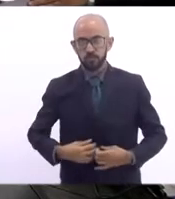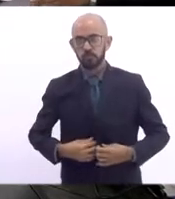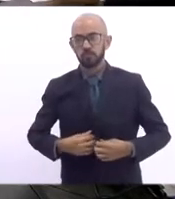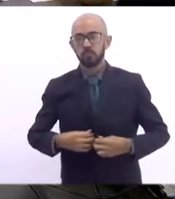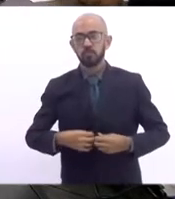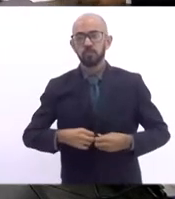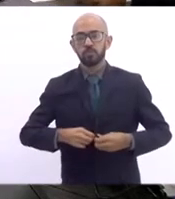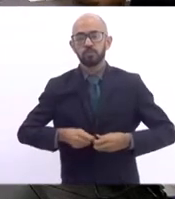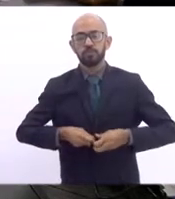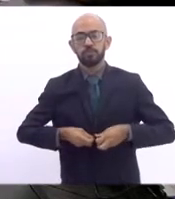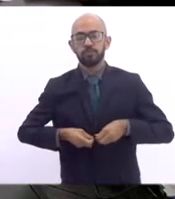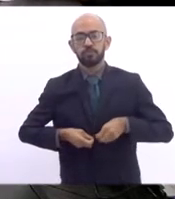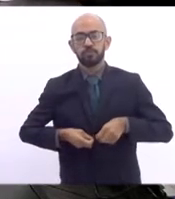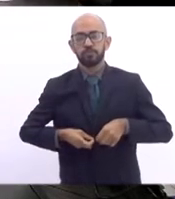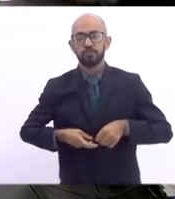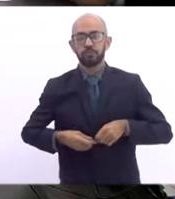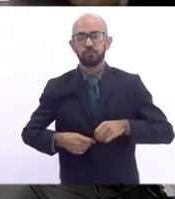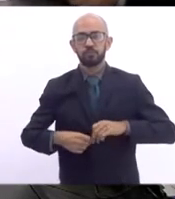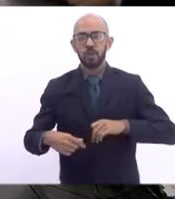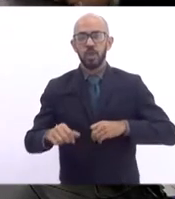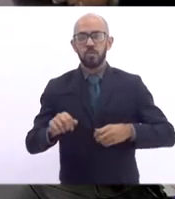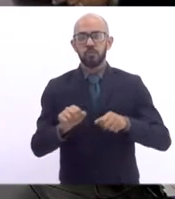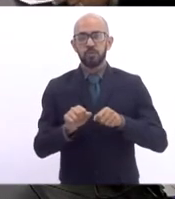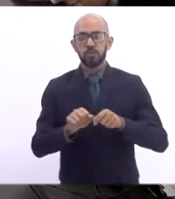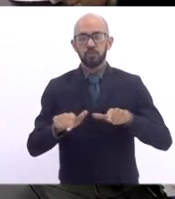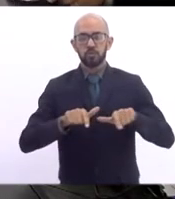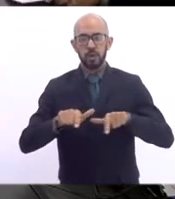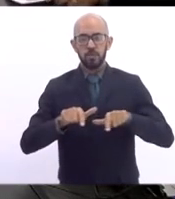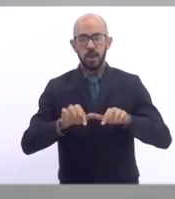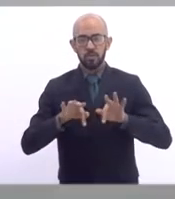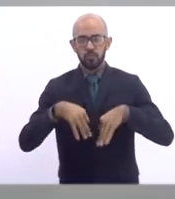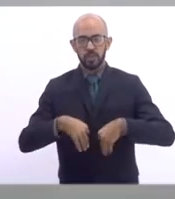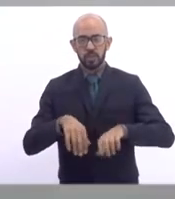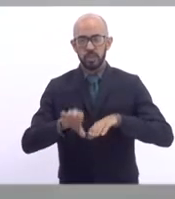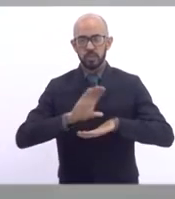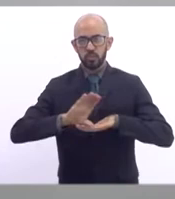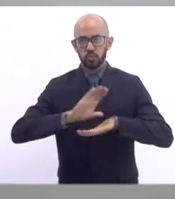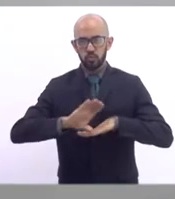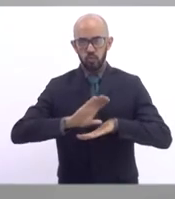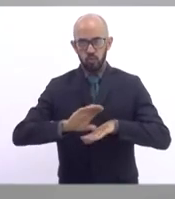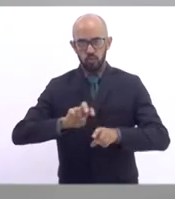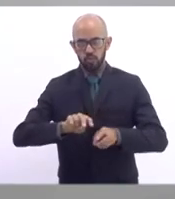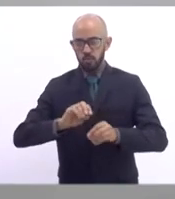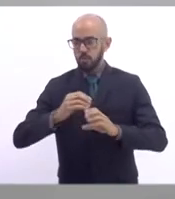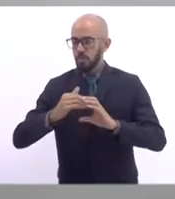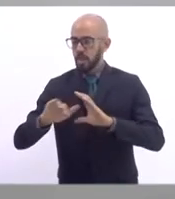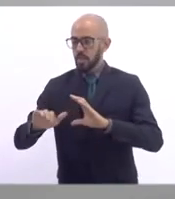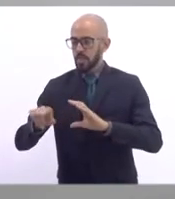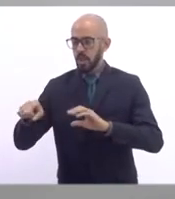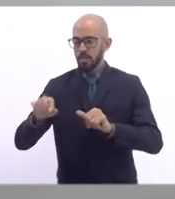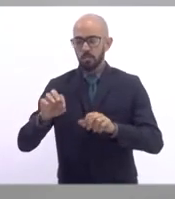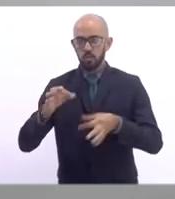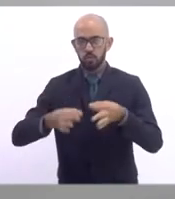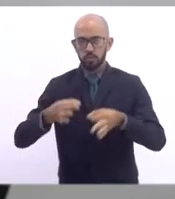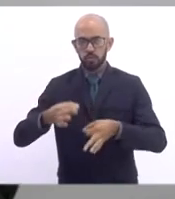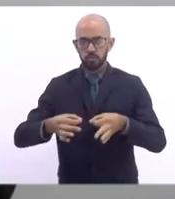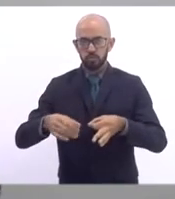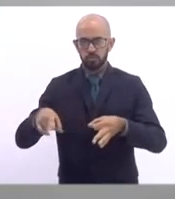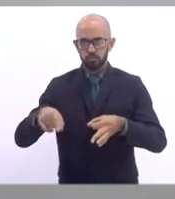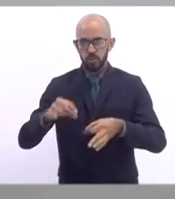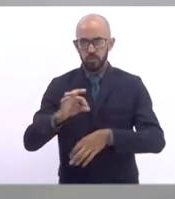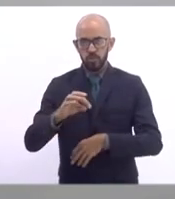Fiz um trabalho de conclusão de curso do MP sobre esse tema caneta Tribunal de Contas todos os